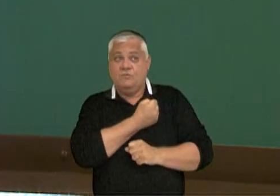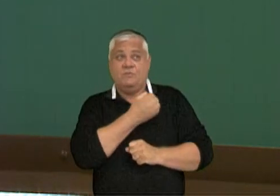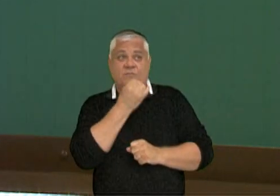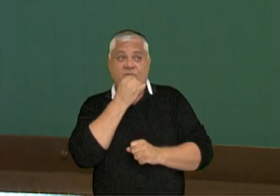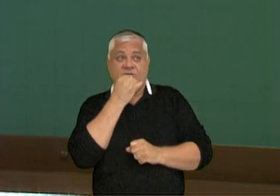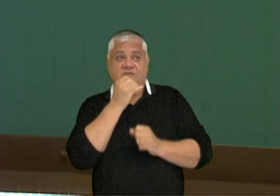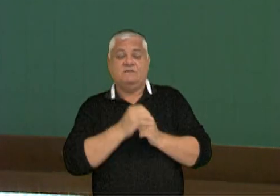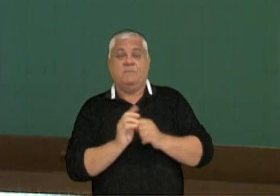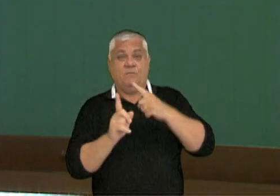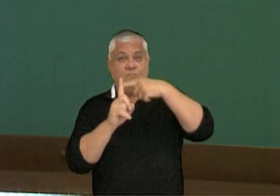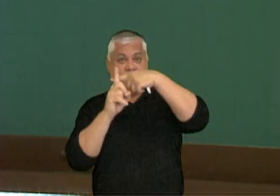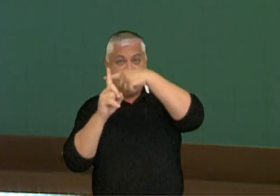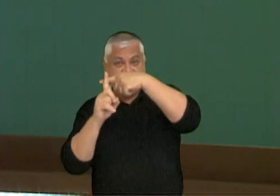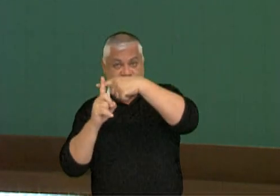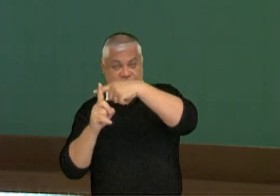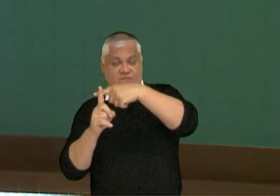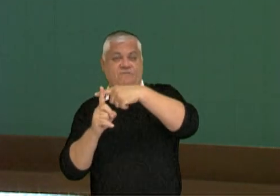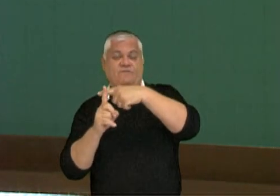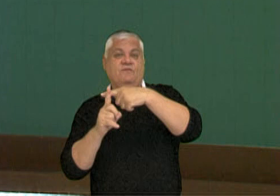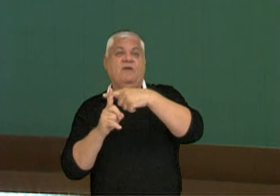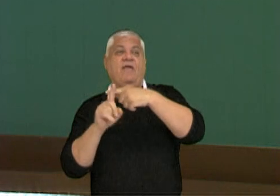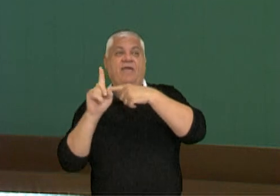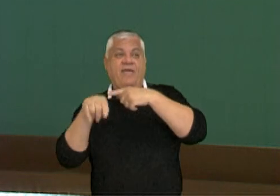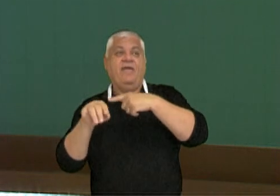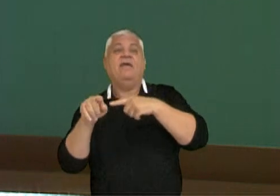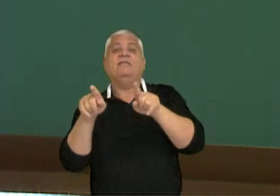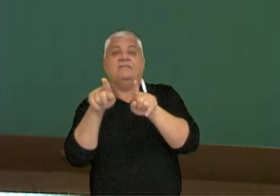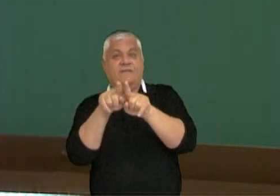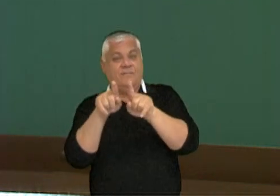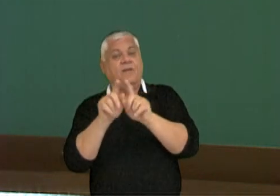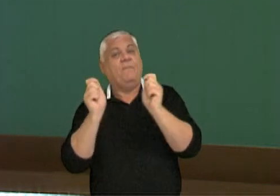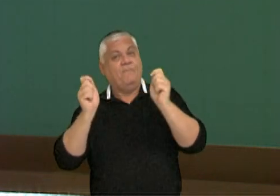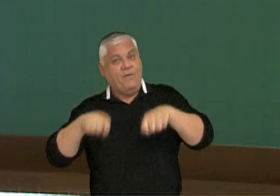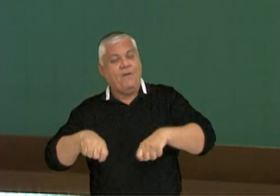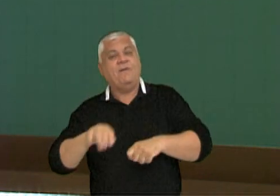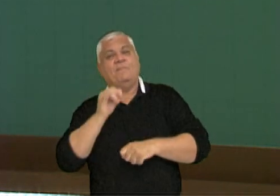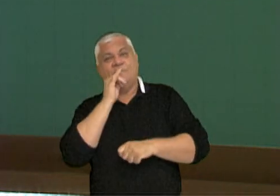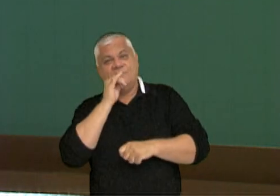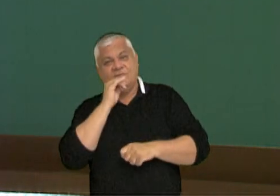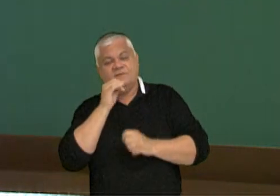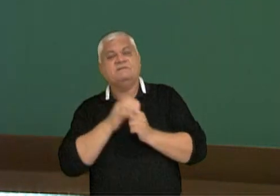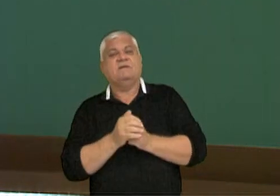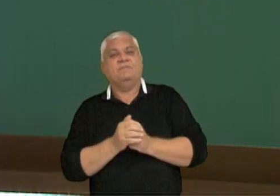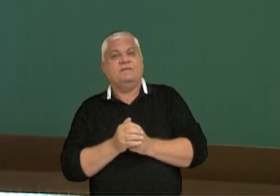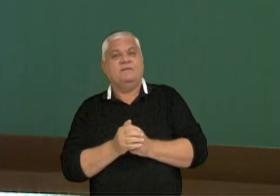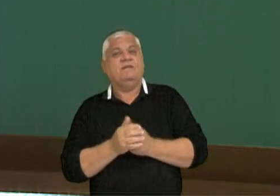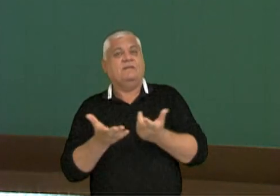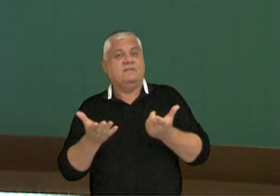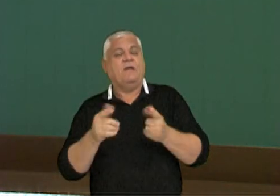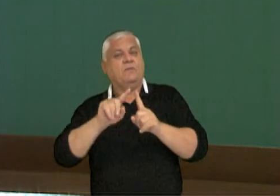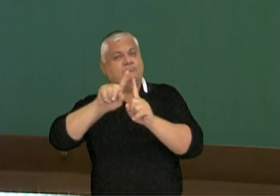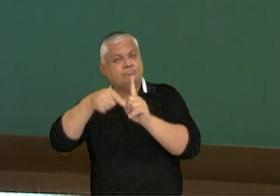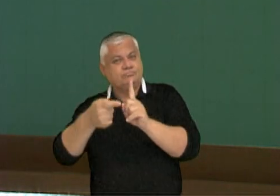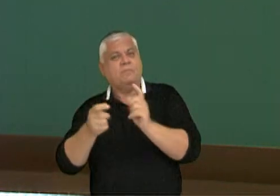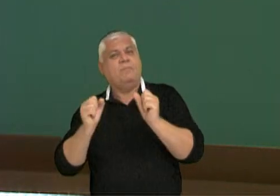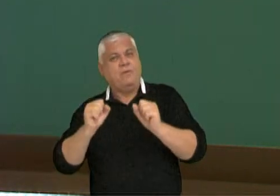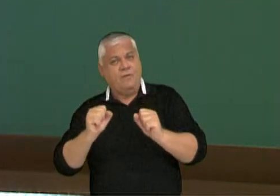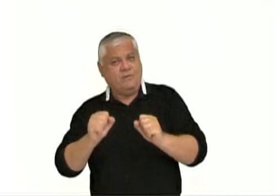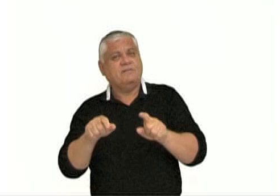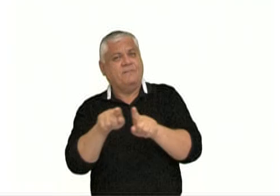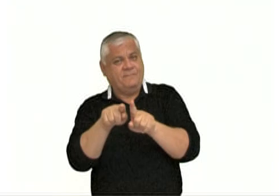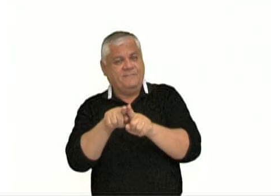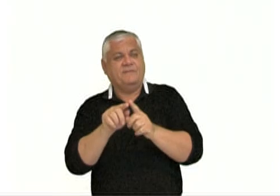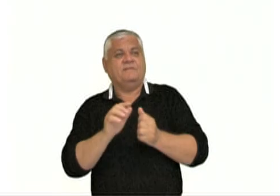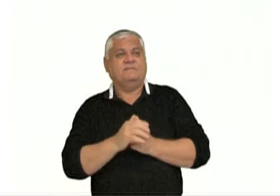racional positivo não inteiro, ele também pode ser escrito na sua forma decimal,